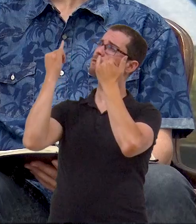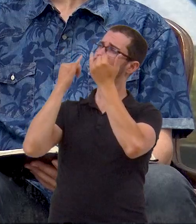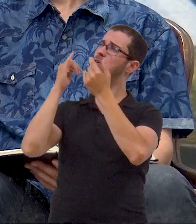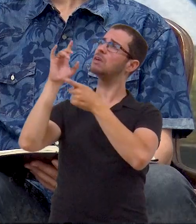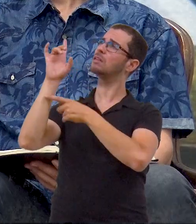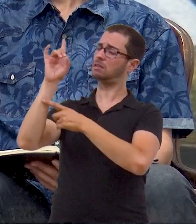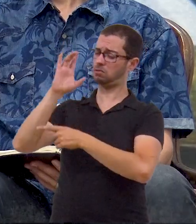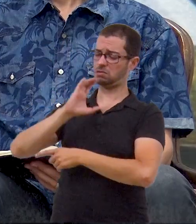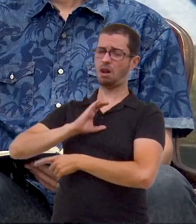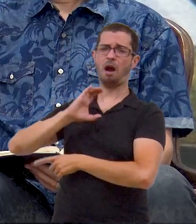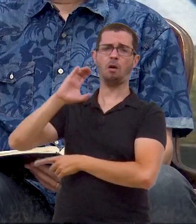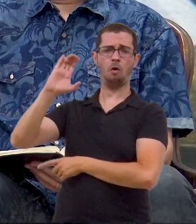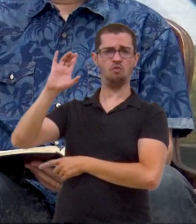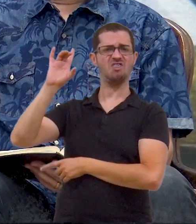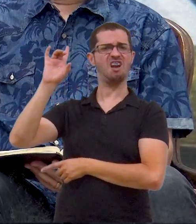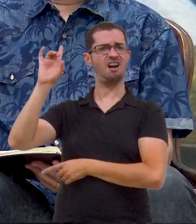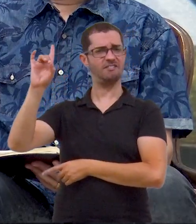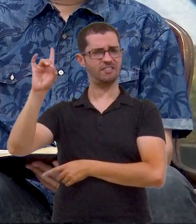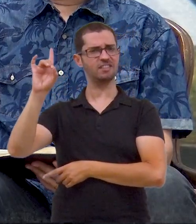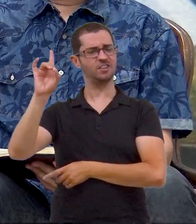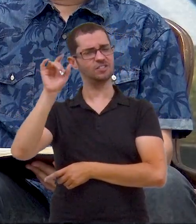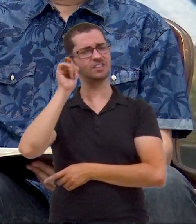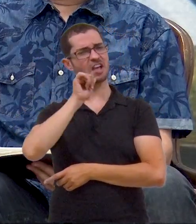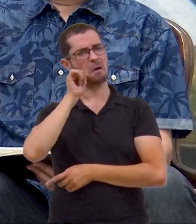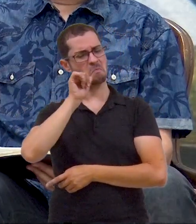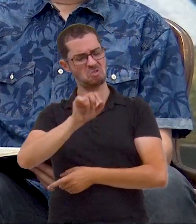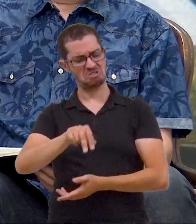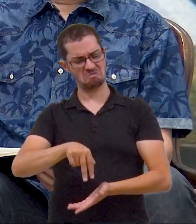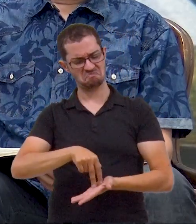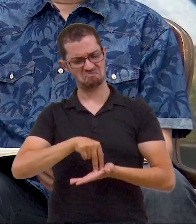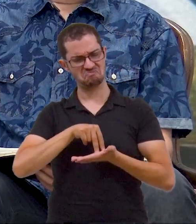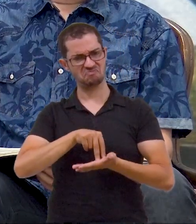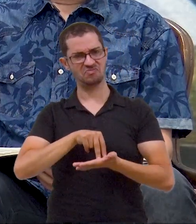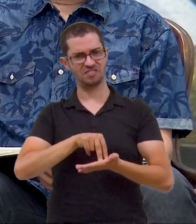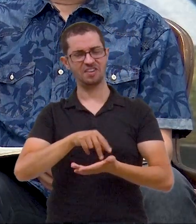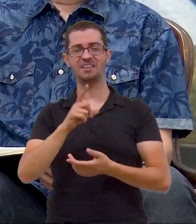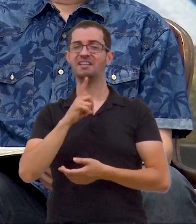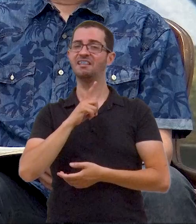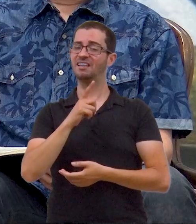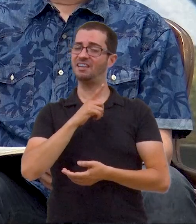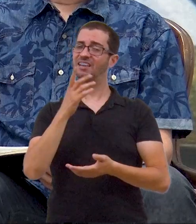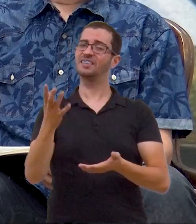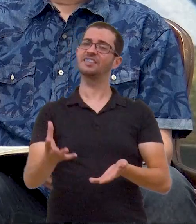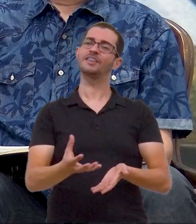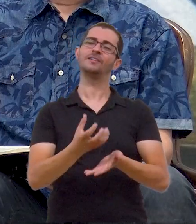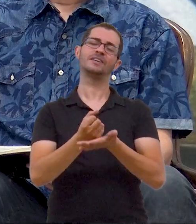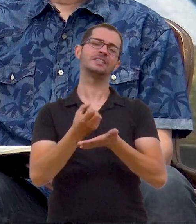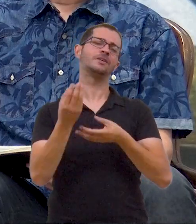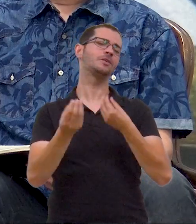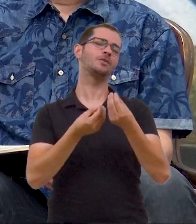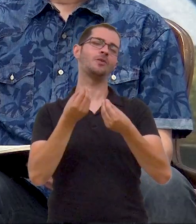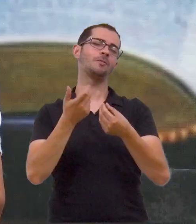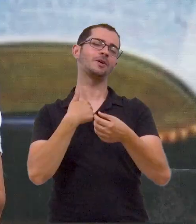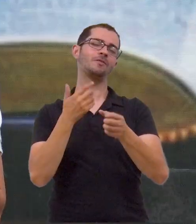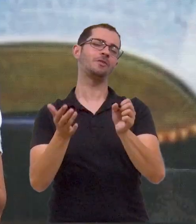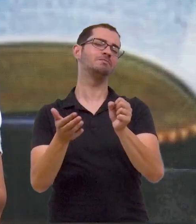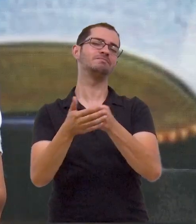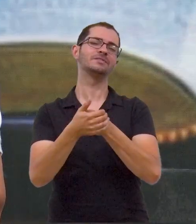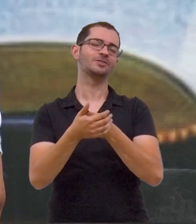Senhor. E aí nós temos uma tão grande salvação. E como escaparemos? Eu queria deixar isso com você.